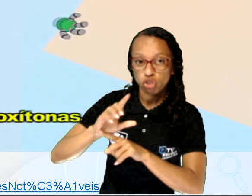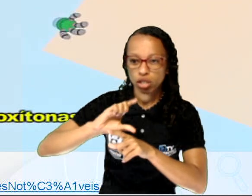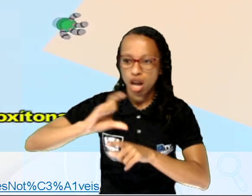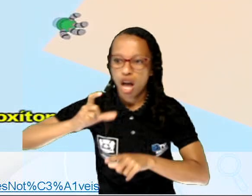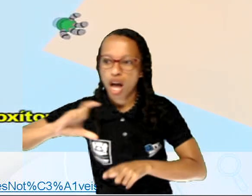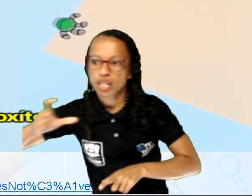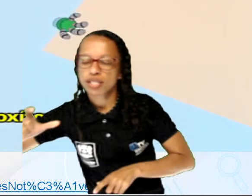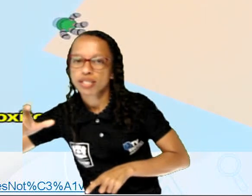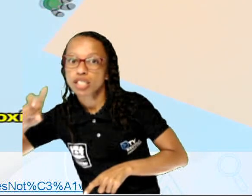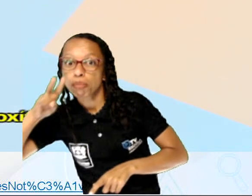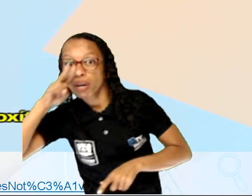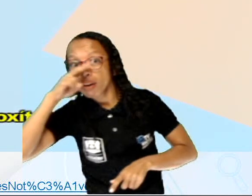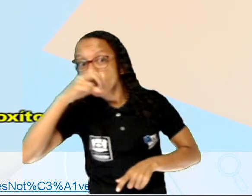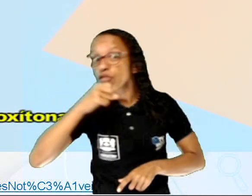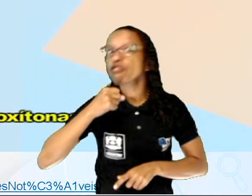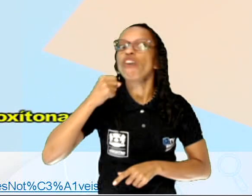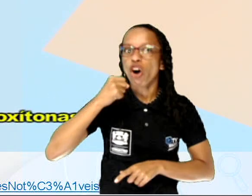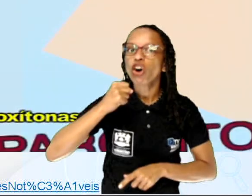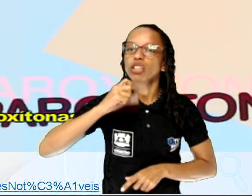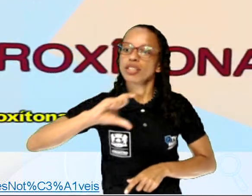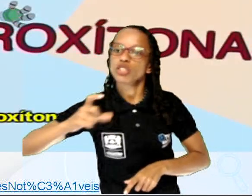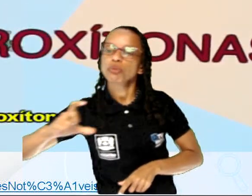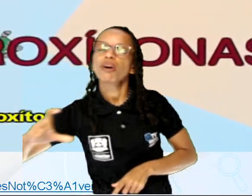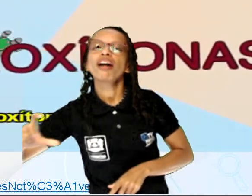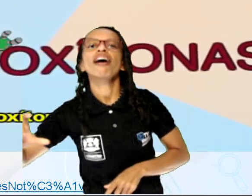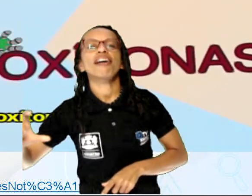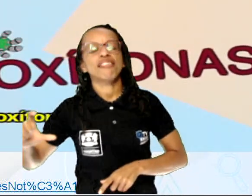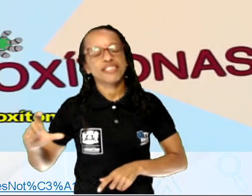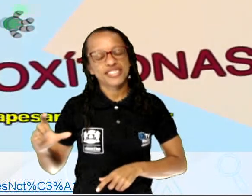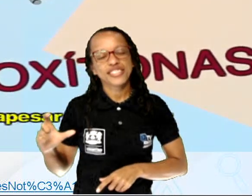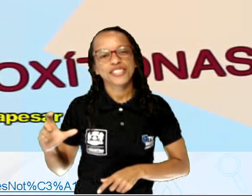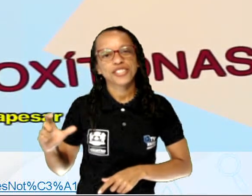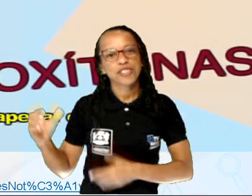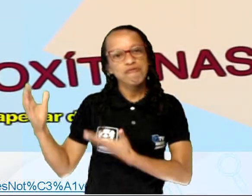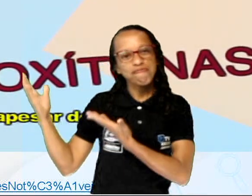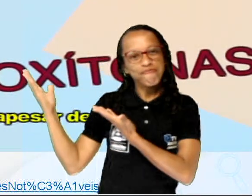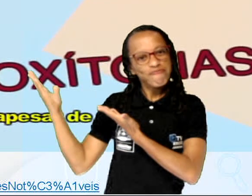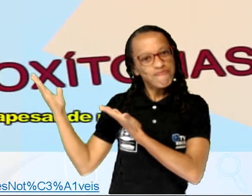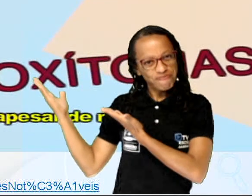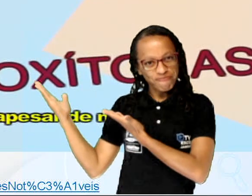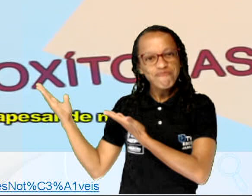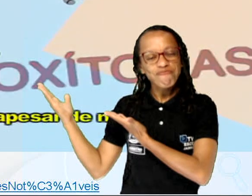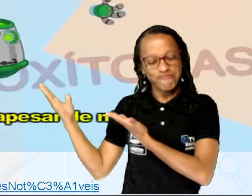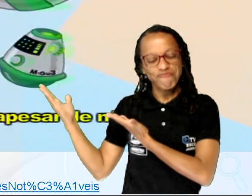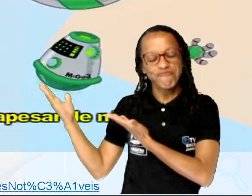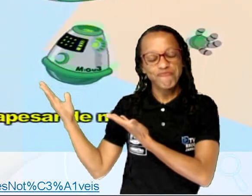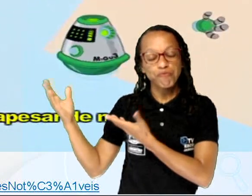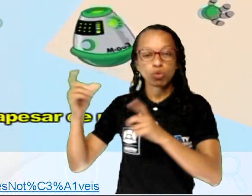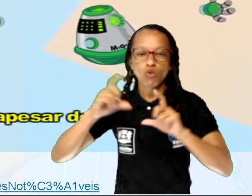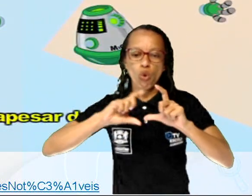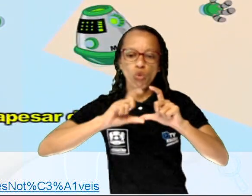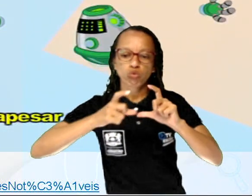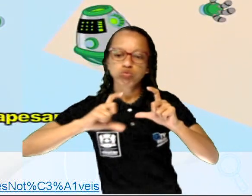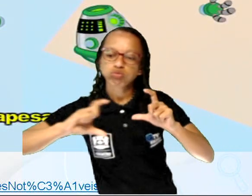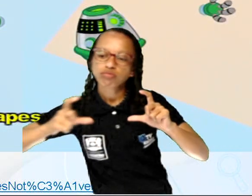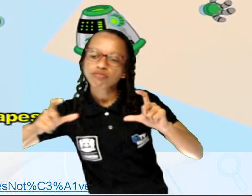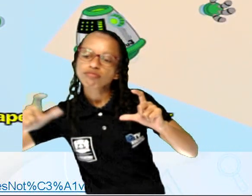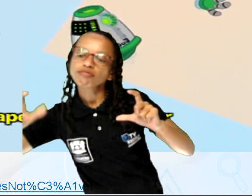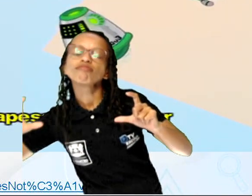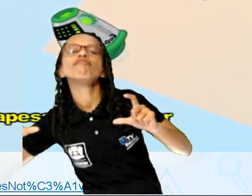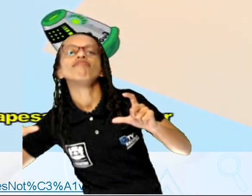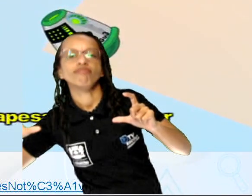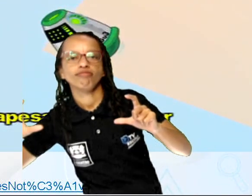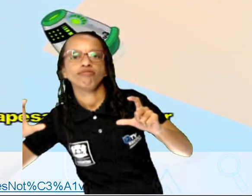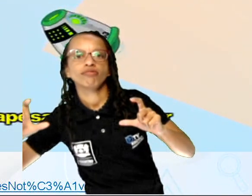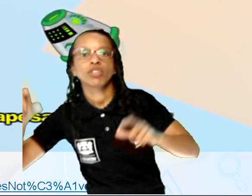elas oxítonas, paroxítonas ou proparoxítonas. Como eu havia dito anteriormente, o